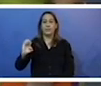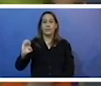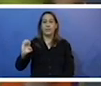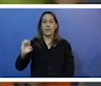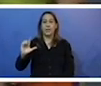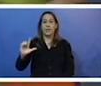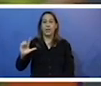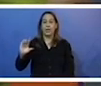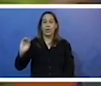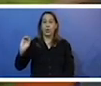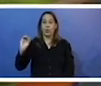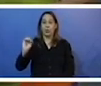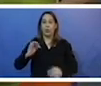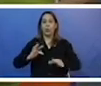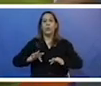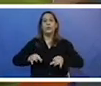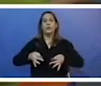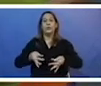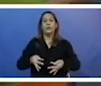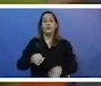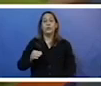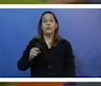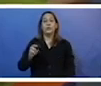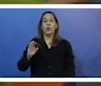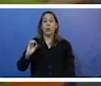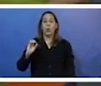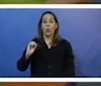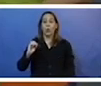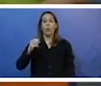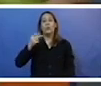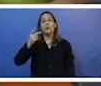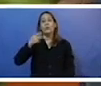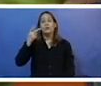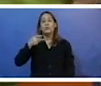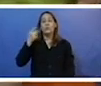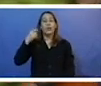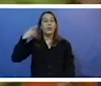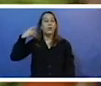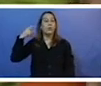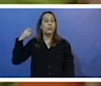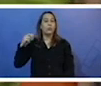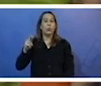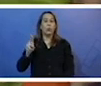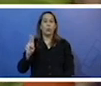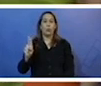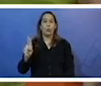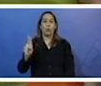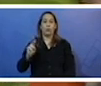também termina com O, mas pronunciamos U.